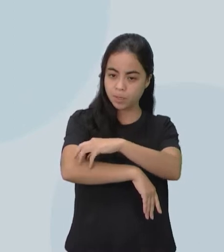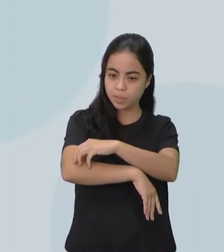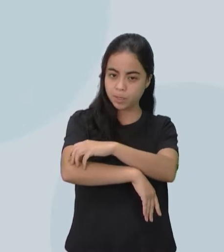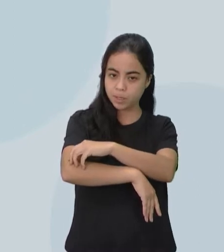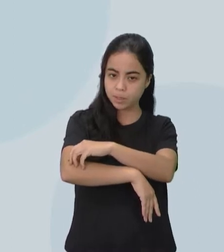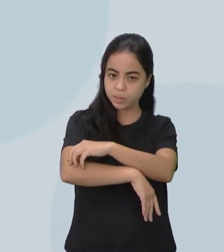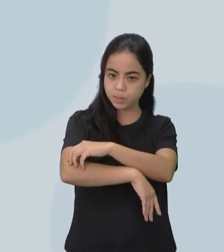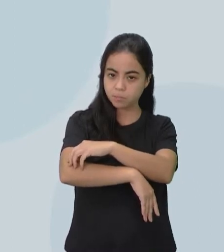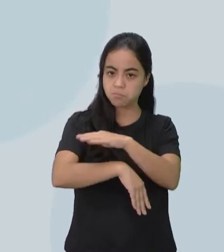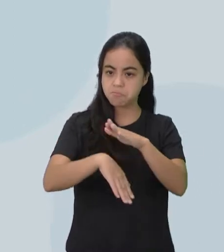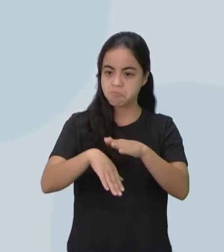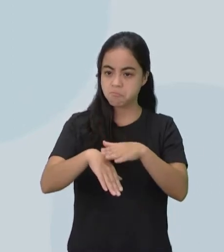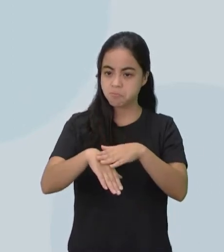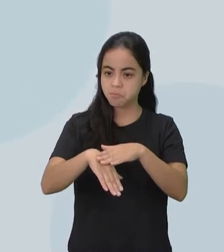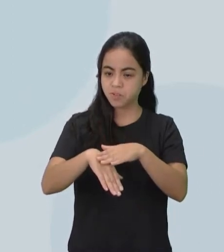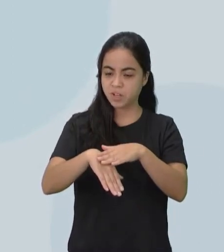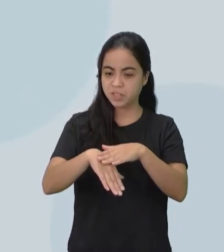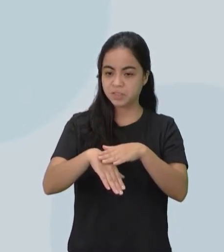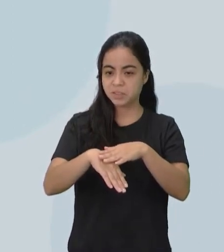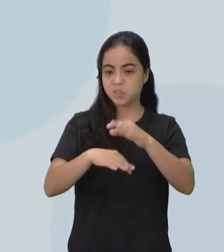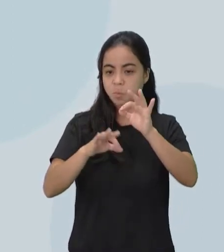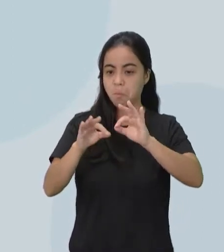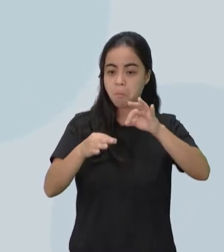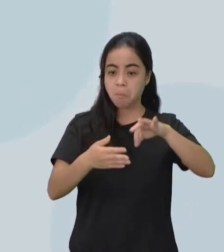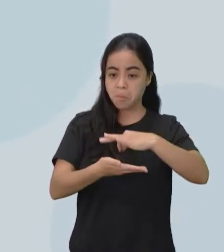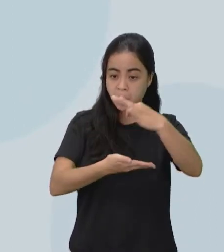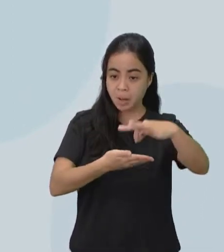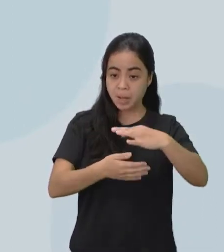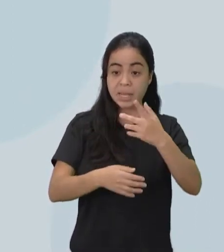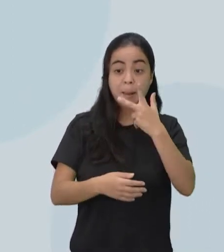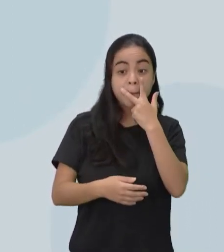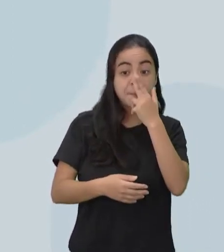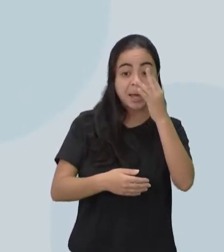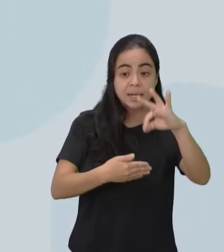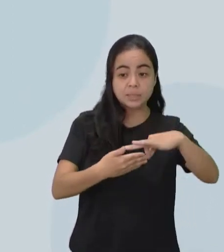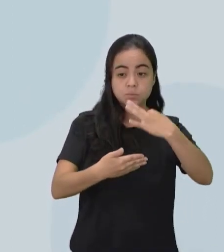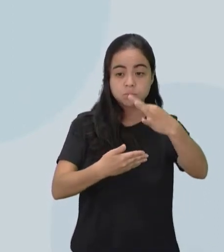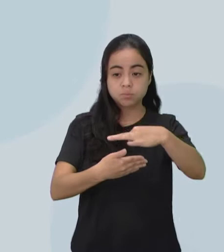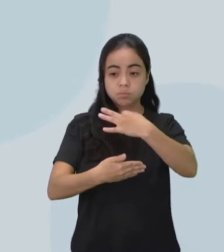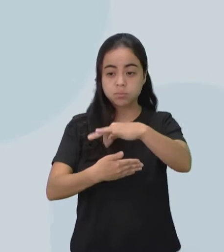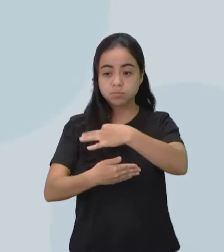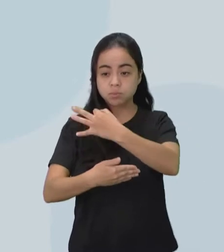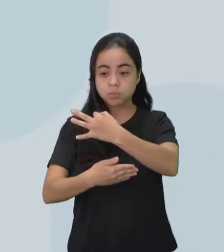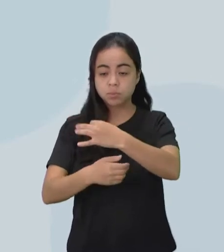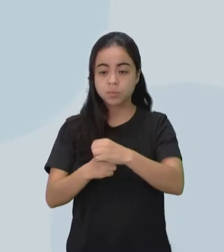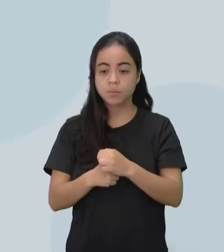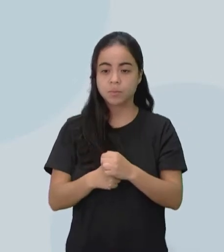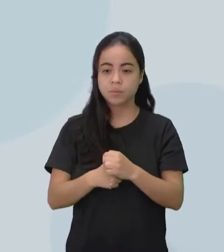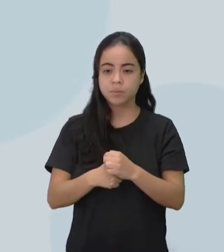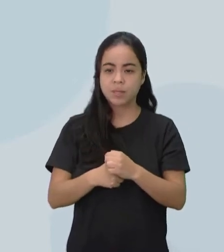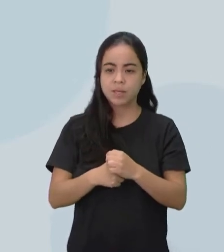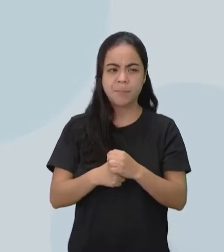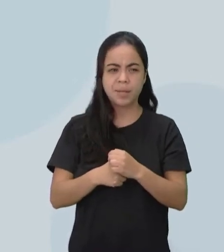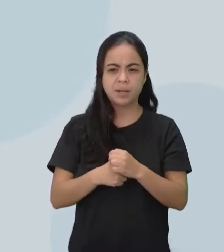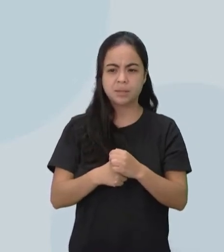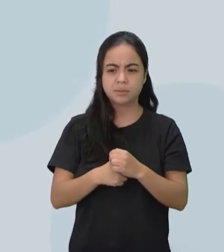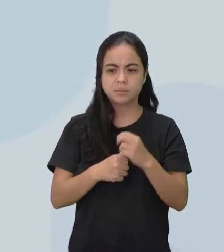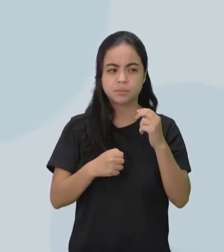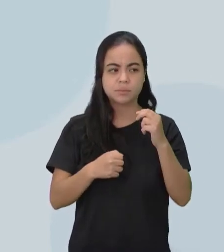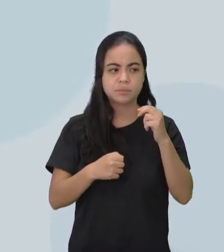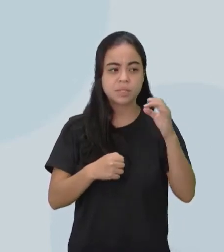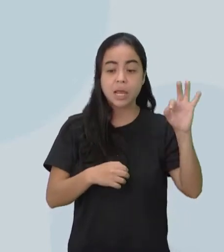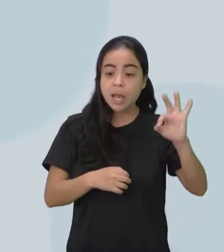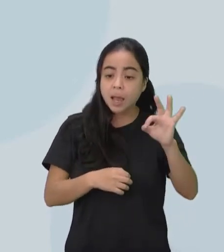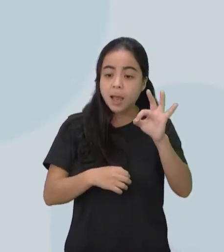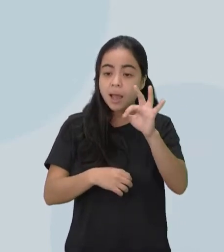que se assemelham às de um tecelão. E a abelha, na construção das suas colmeias, deixa envergonhado mais de um